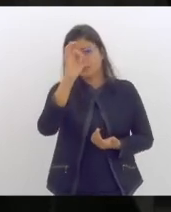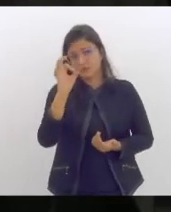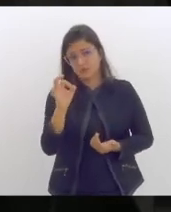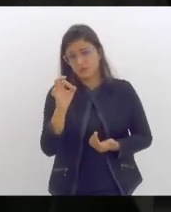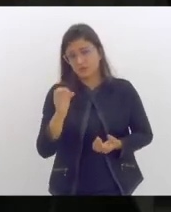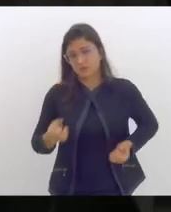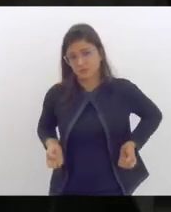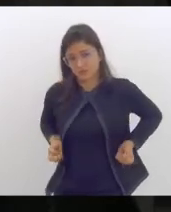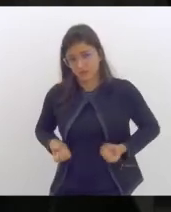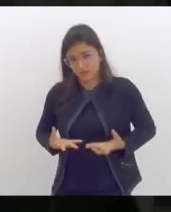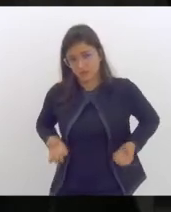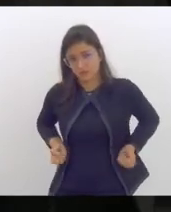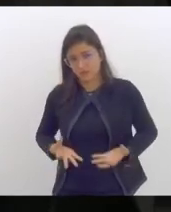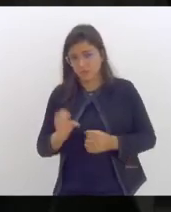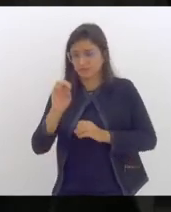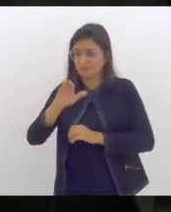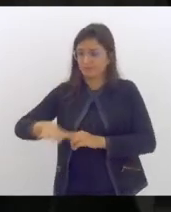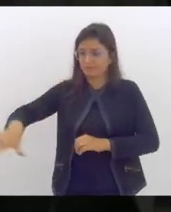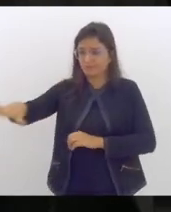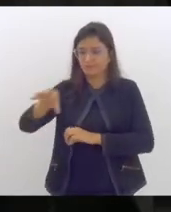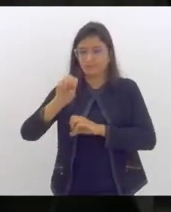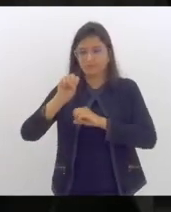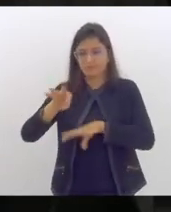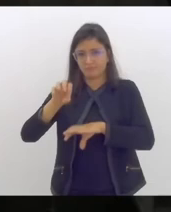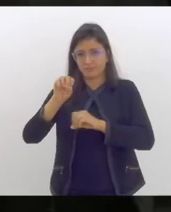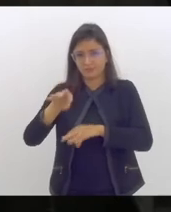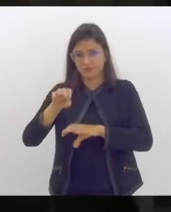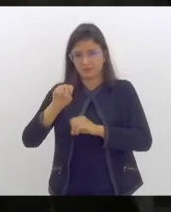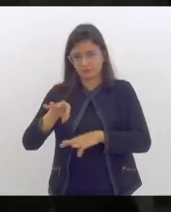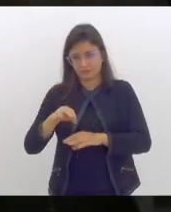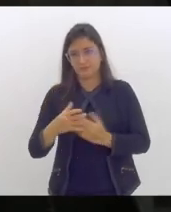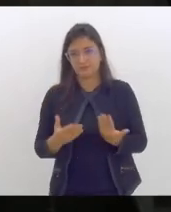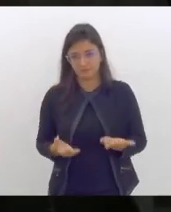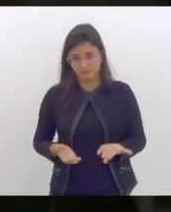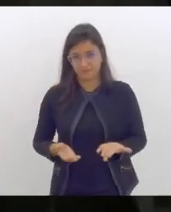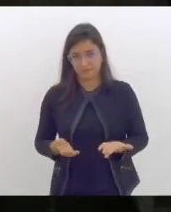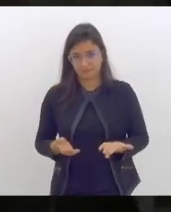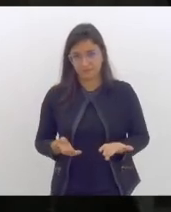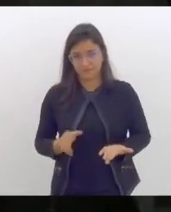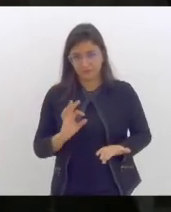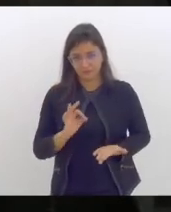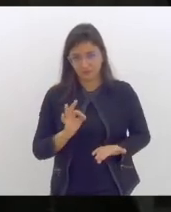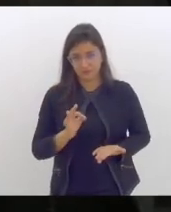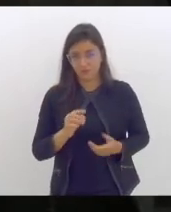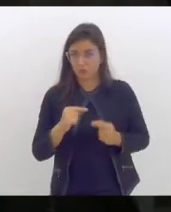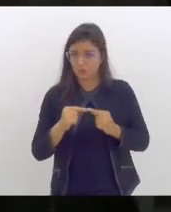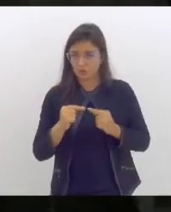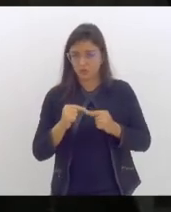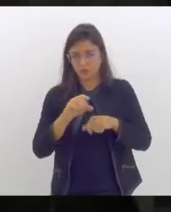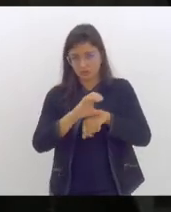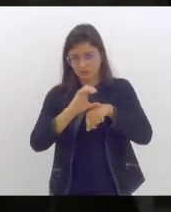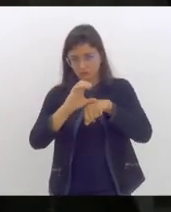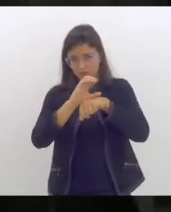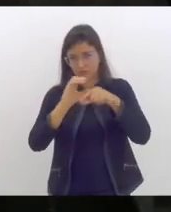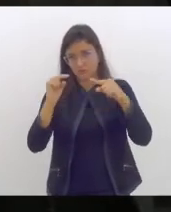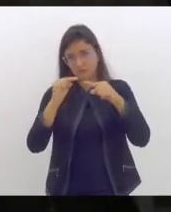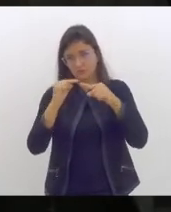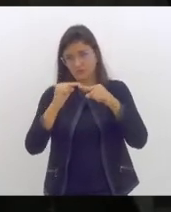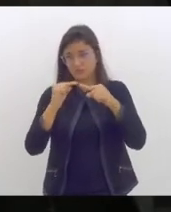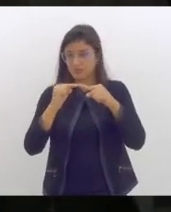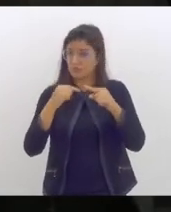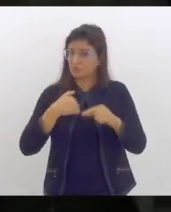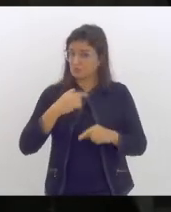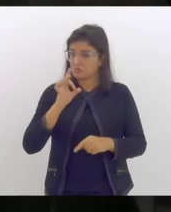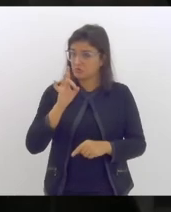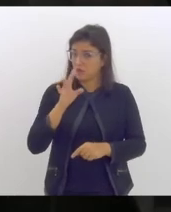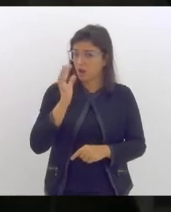gastos em educação em consonância com a Constituição. Então, estou só chamando a